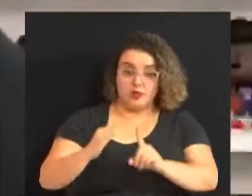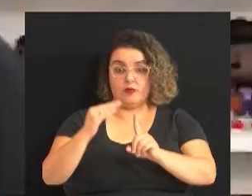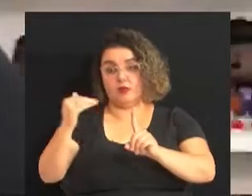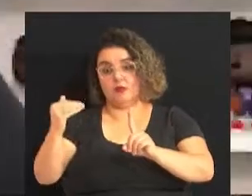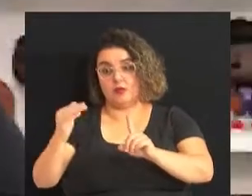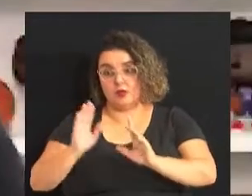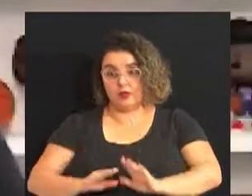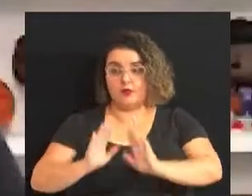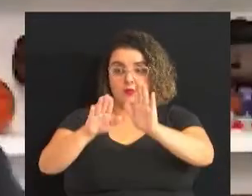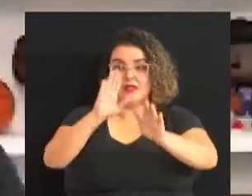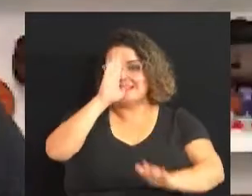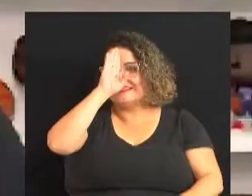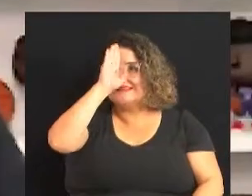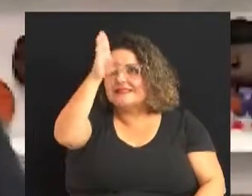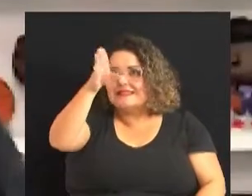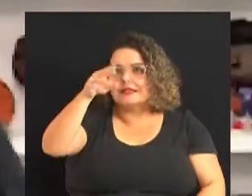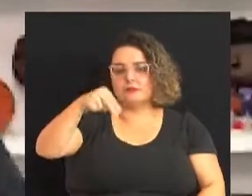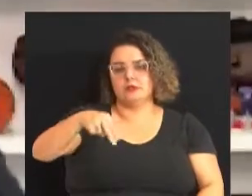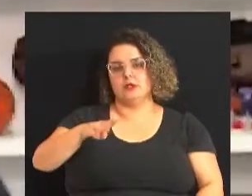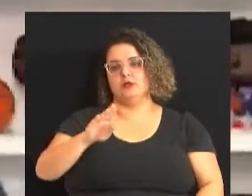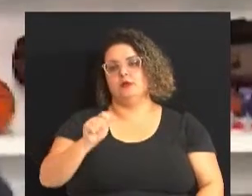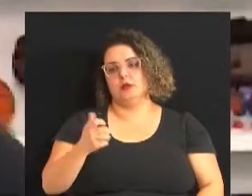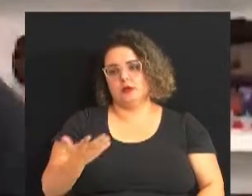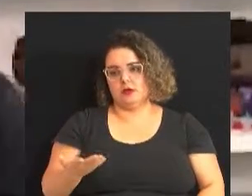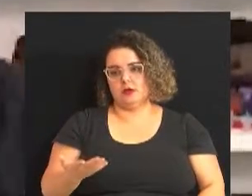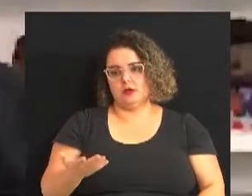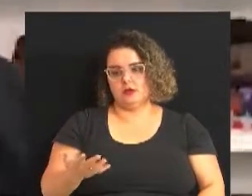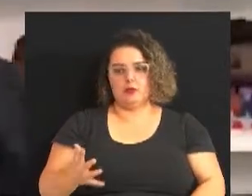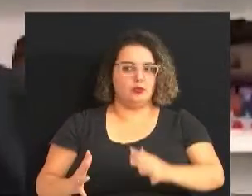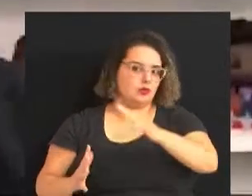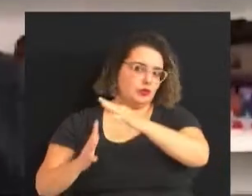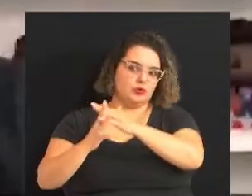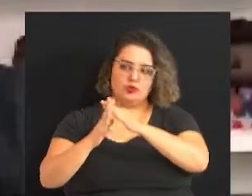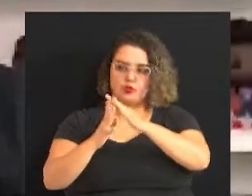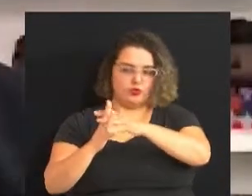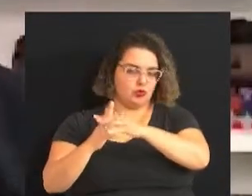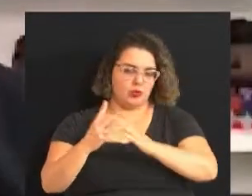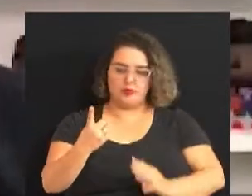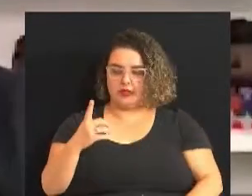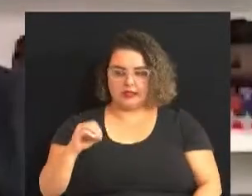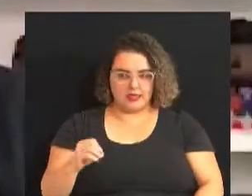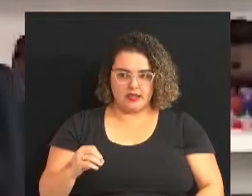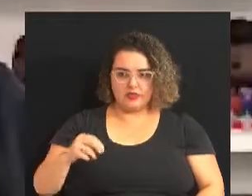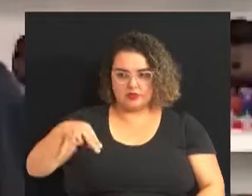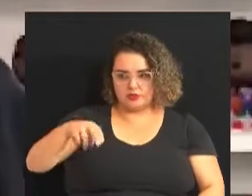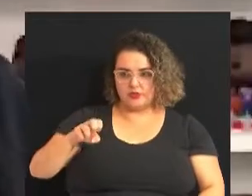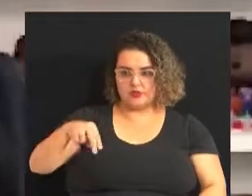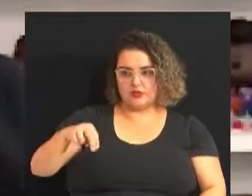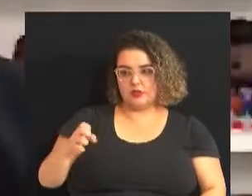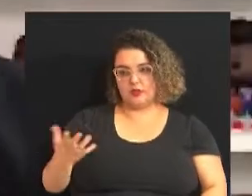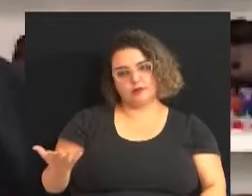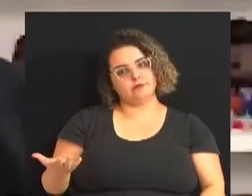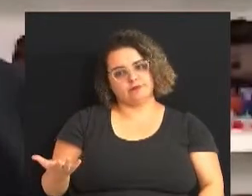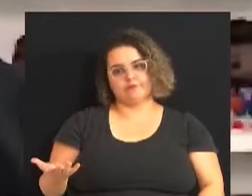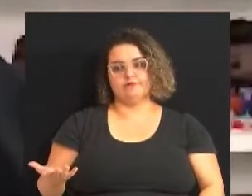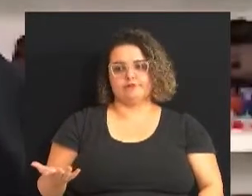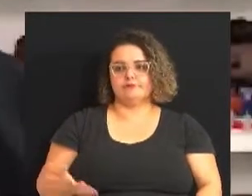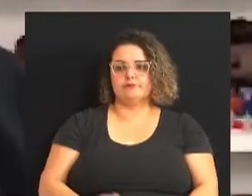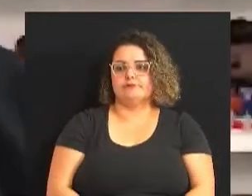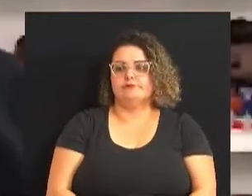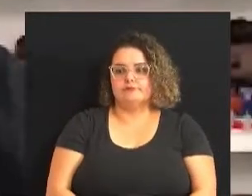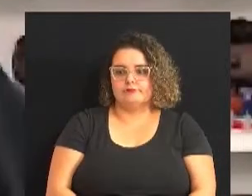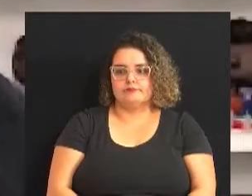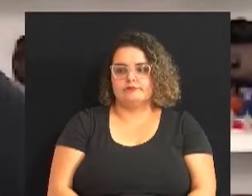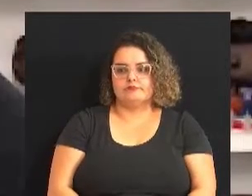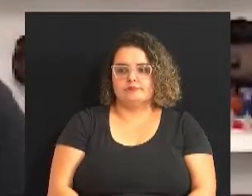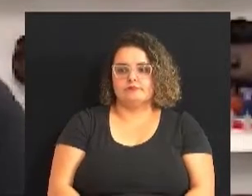basquete e ir diretamente para a NBA, ainda mais sendo um top 10 como foi o Nenê, né, de uma escolha top 10. Então, eu acho que